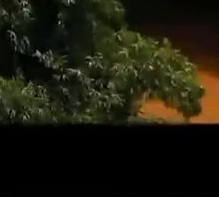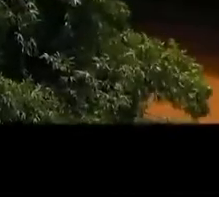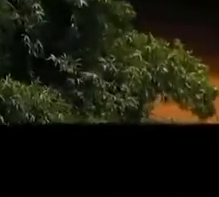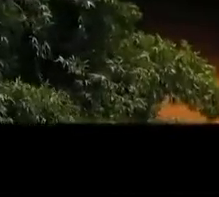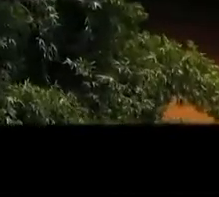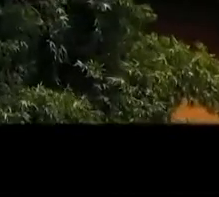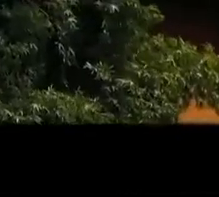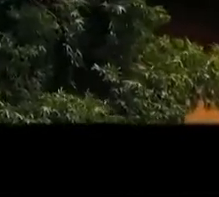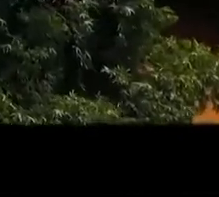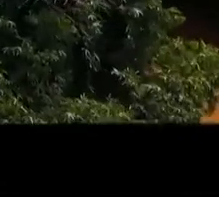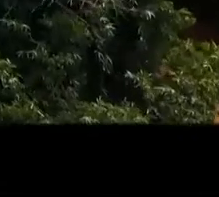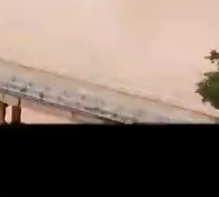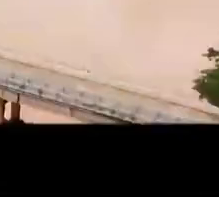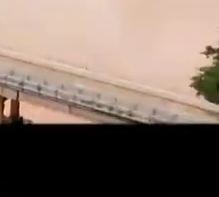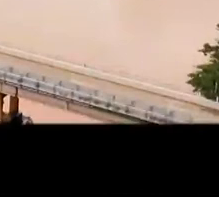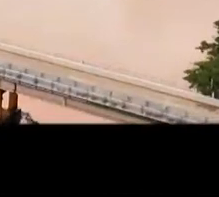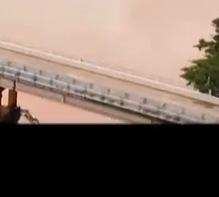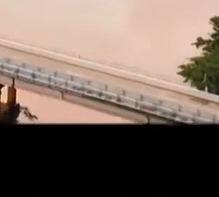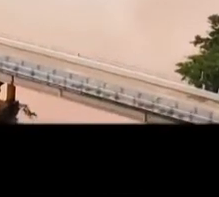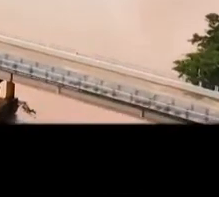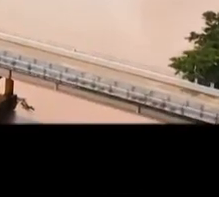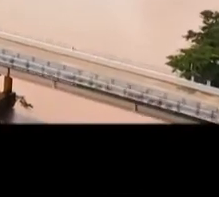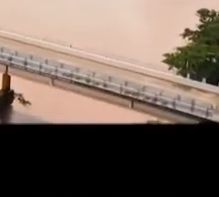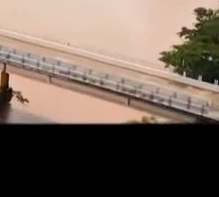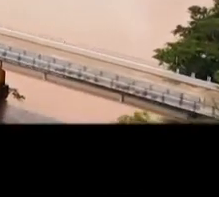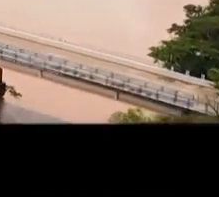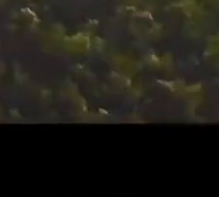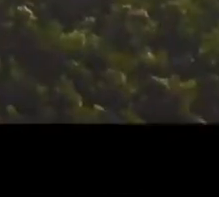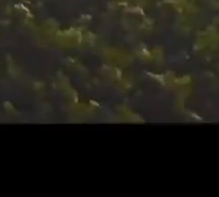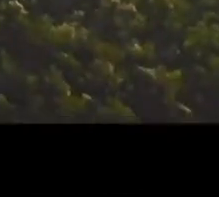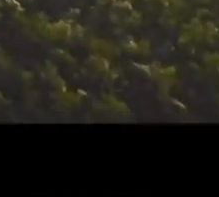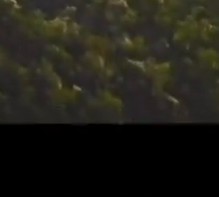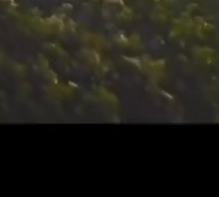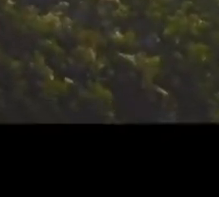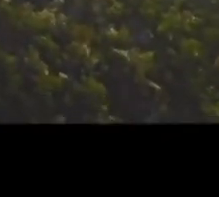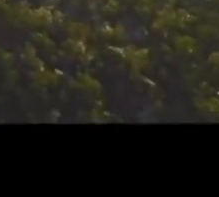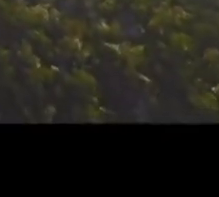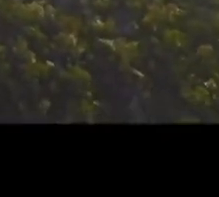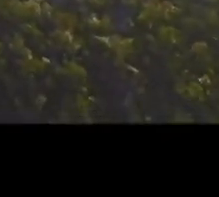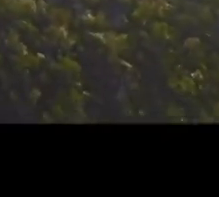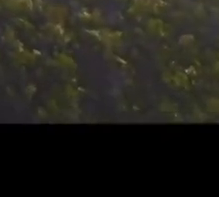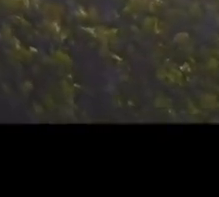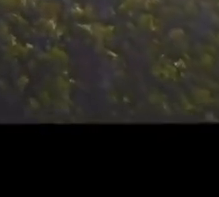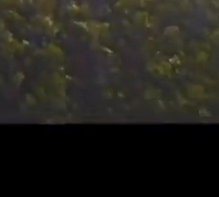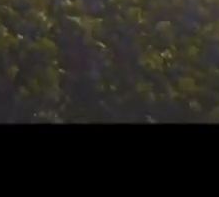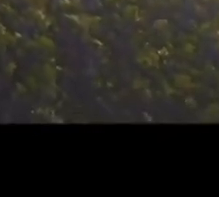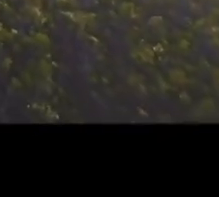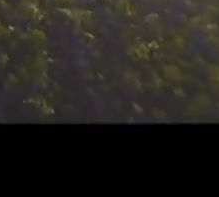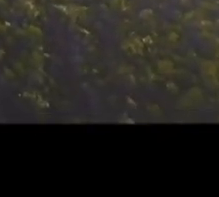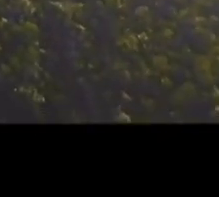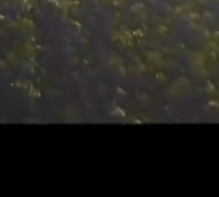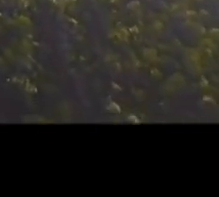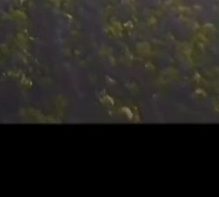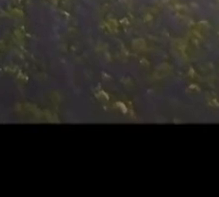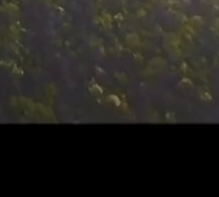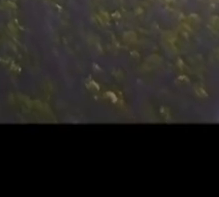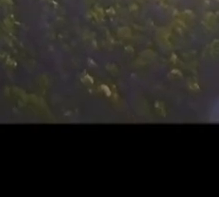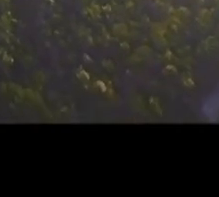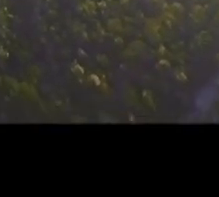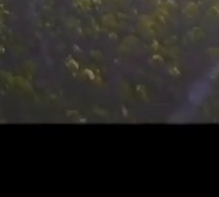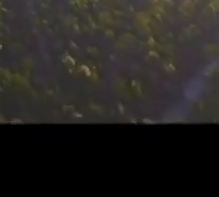o cruzeiro do sul. No teu verde planalto